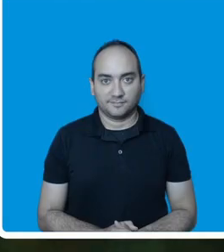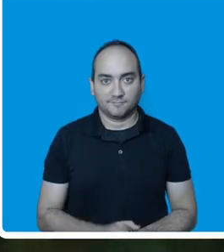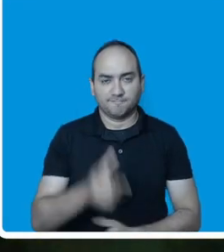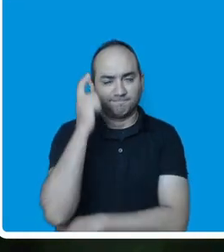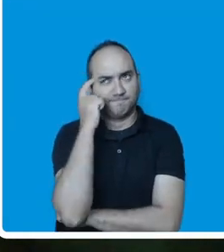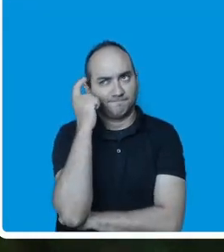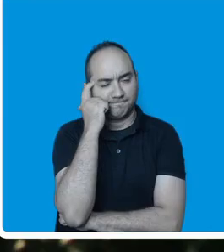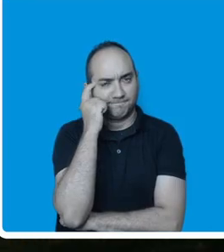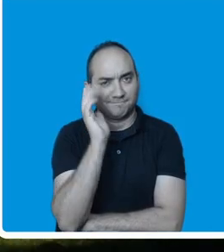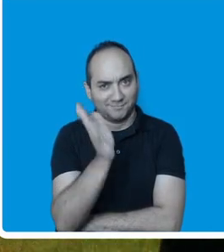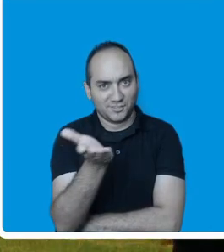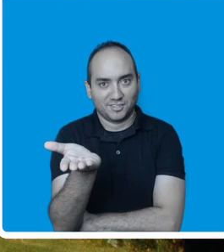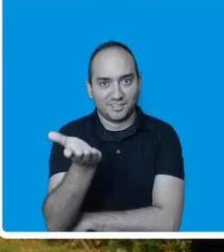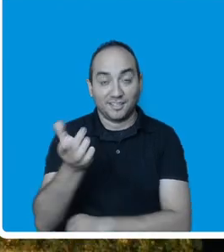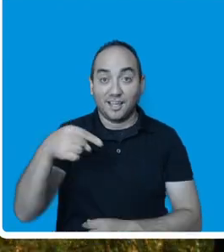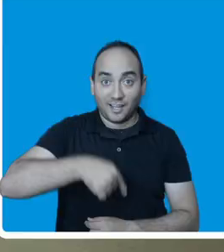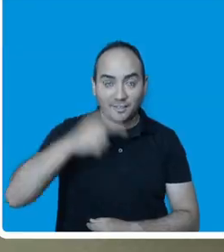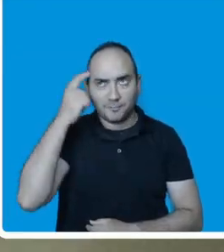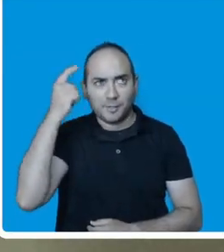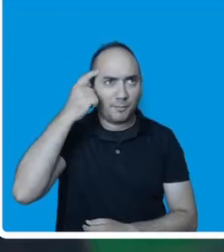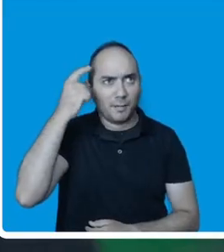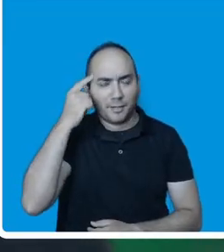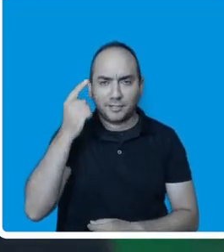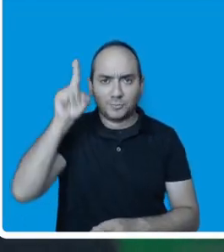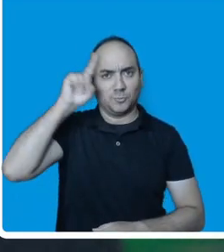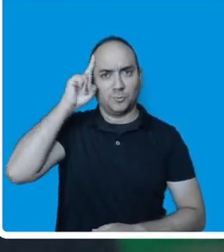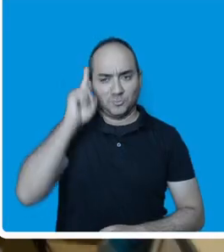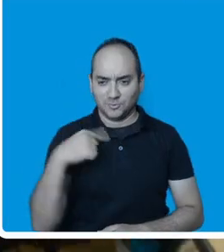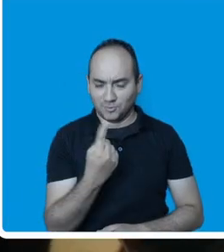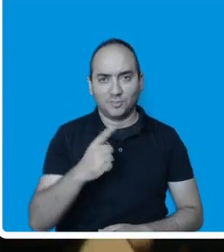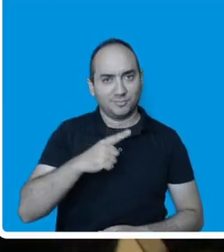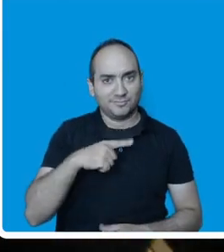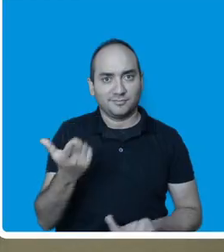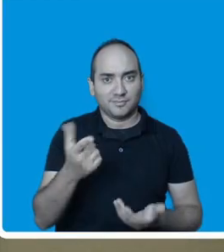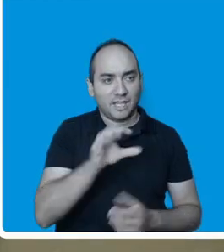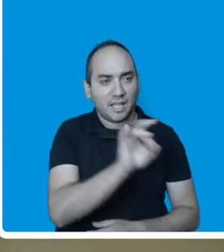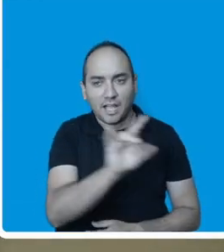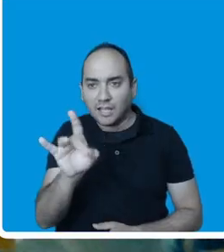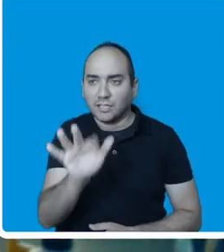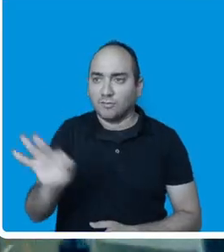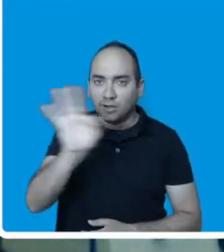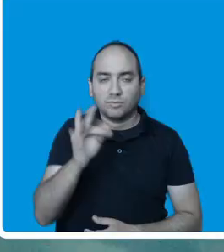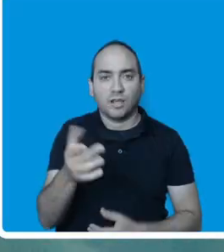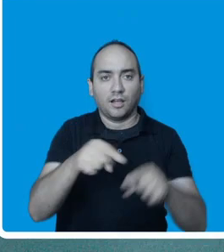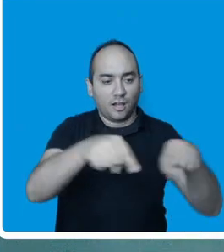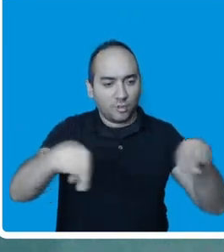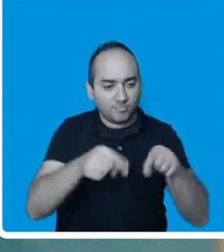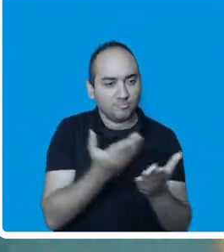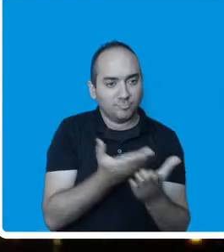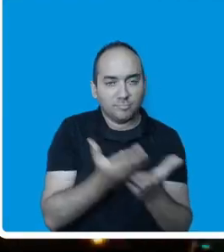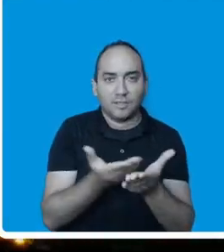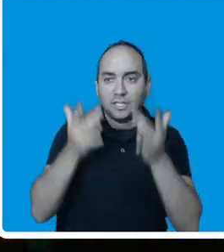Já pensou? Aqui a gente pensa nisso todo dia. Cada faculdade. Sala de aula.